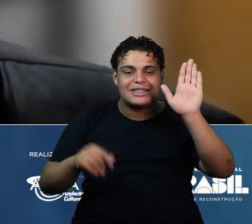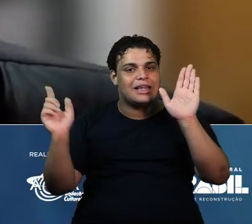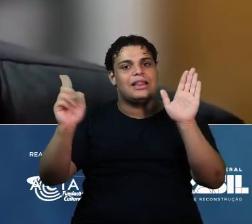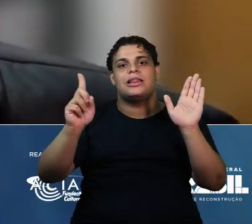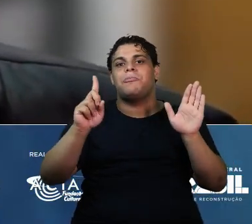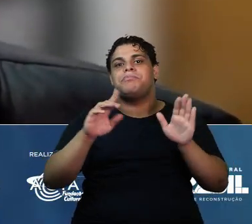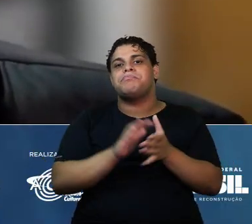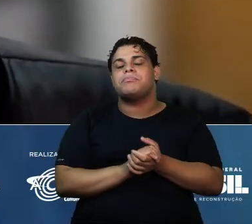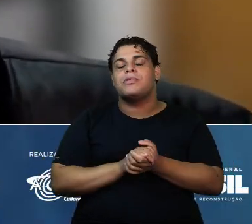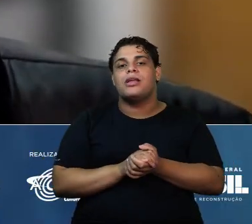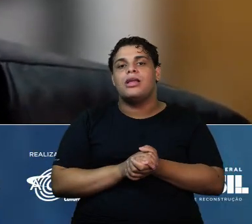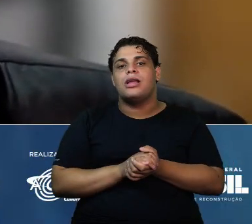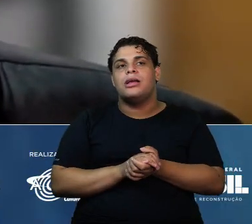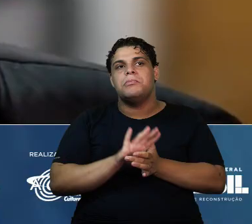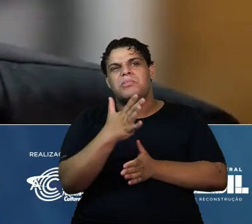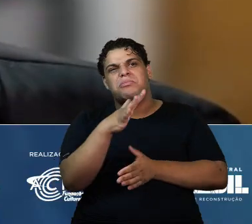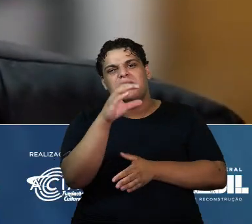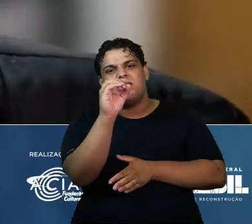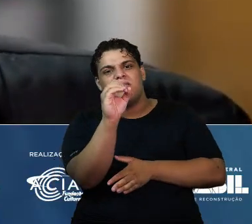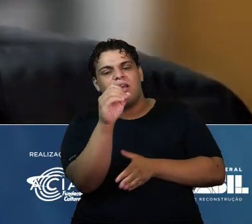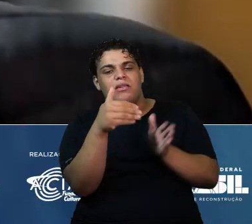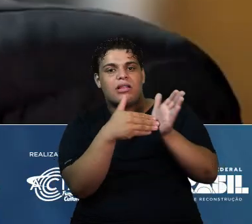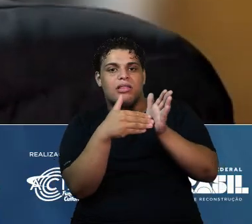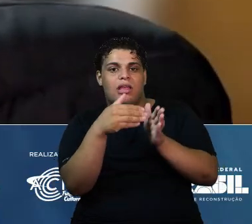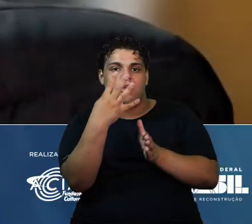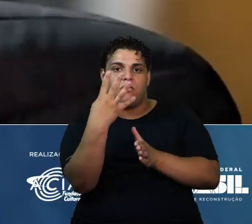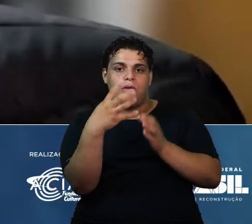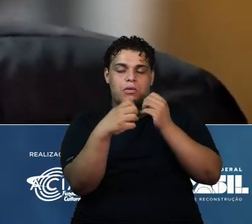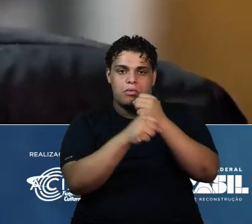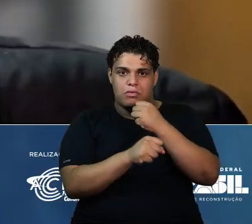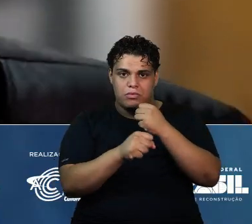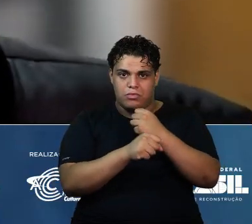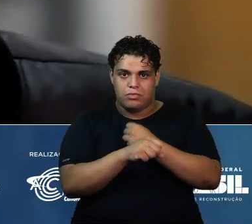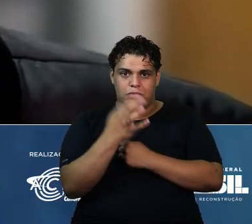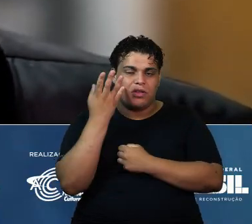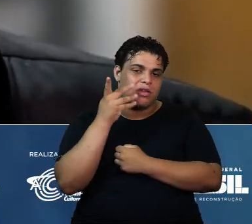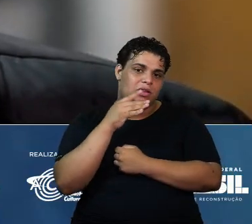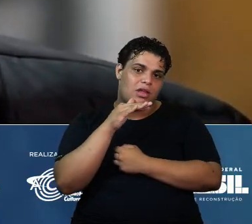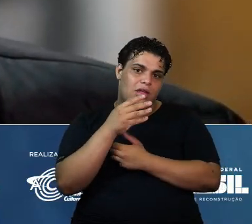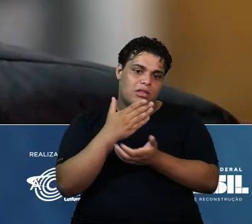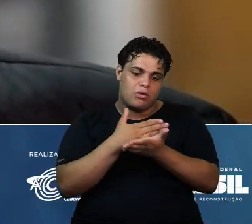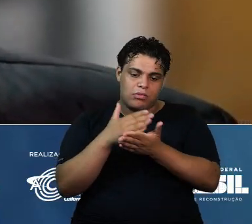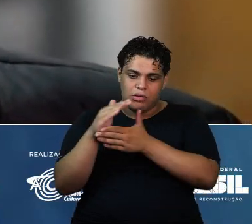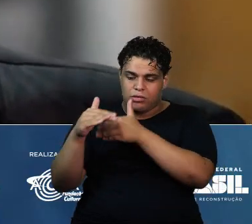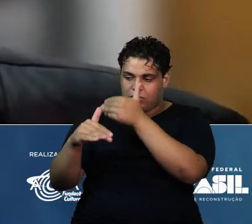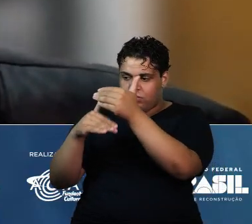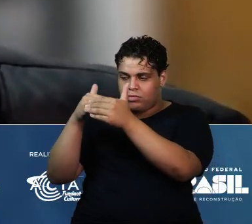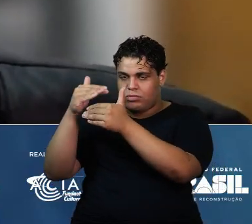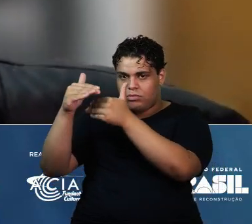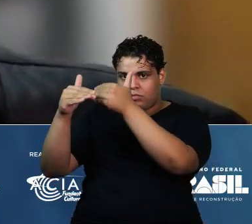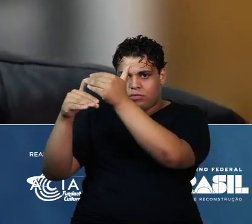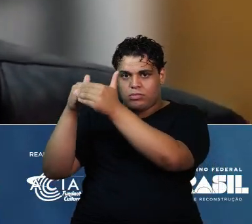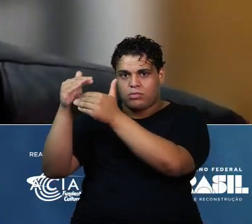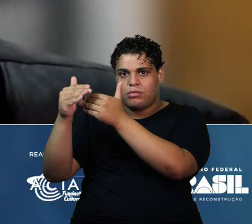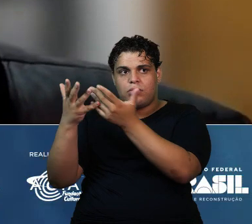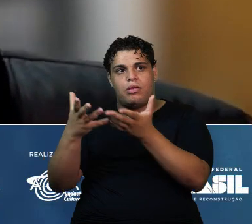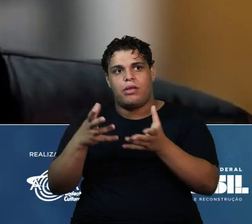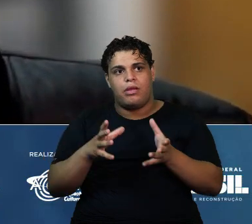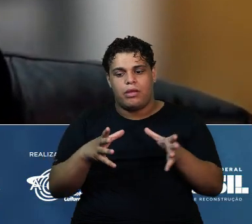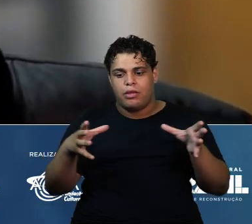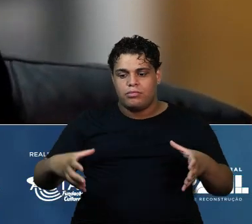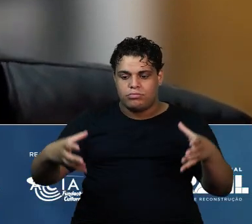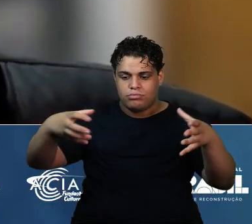faixa etária de 0 a 4 anos, principalmente quando a criança começa a engatinhar, afogamentos em baldes,